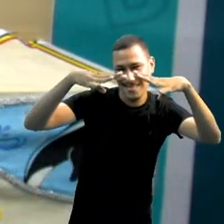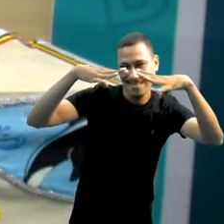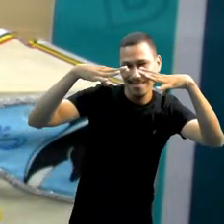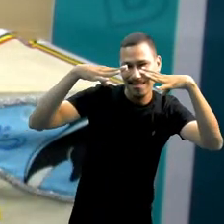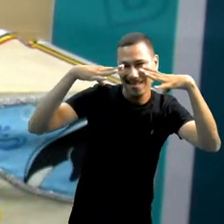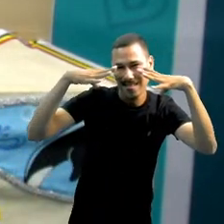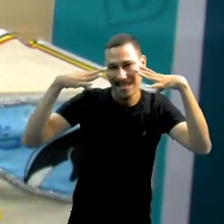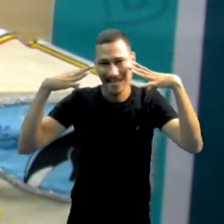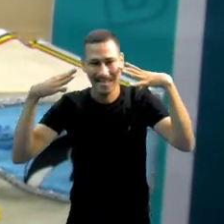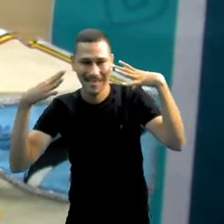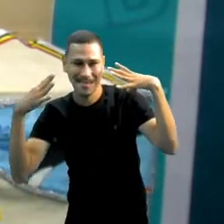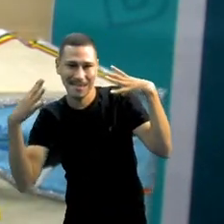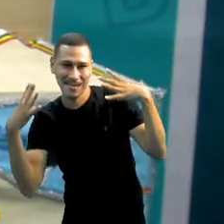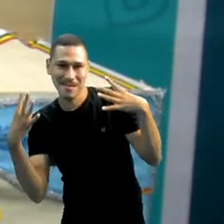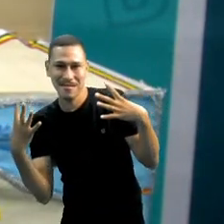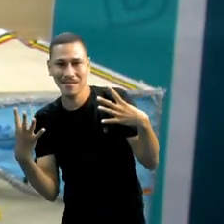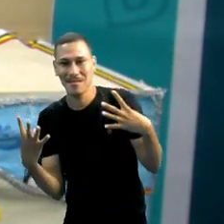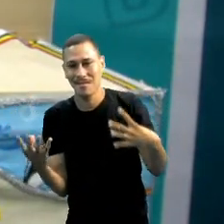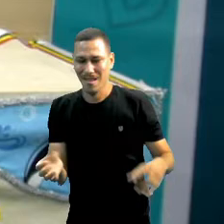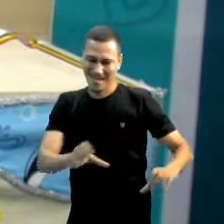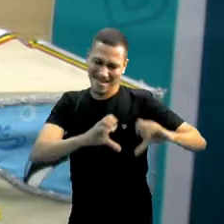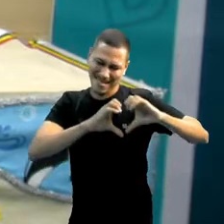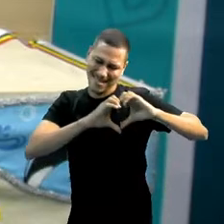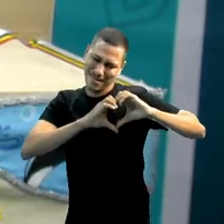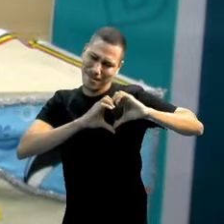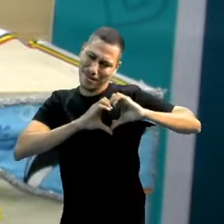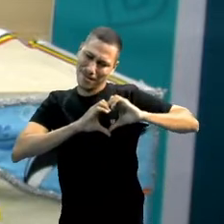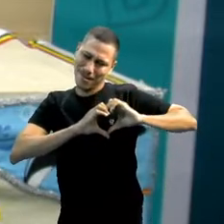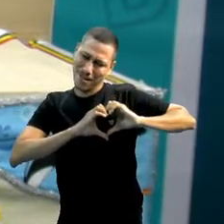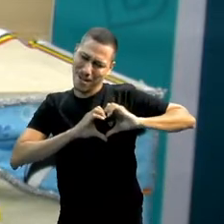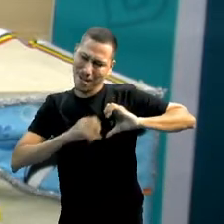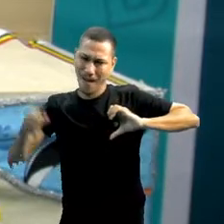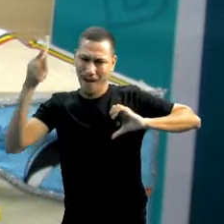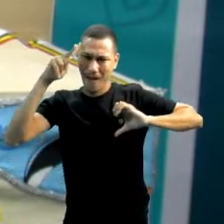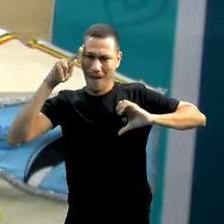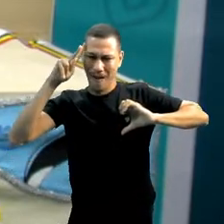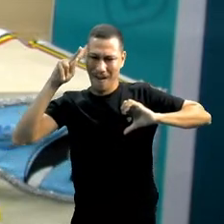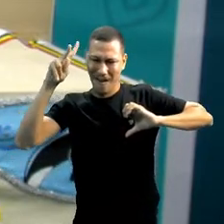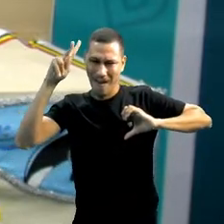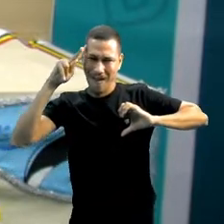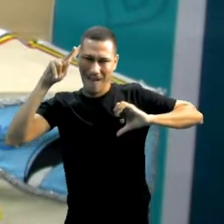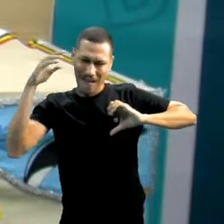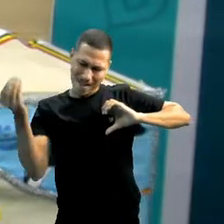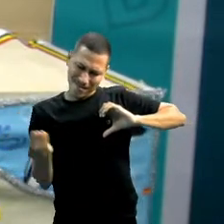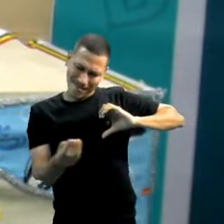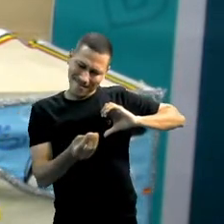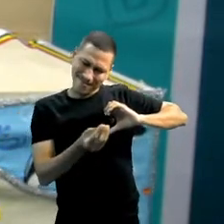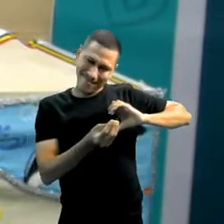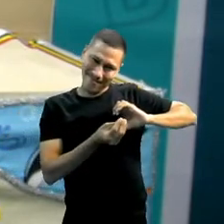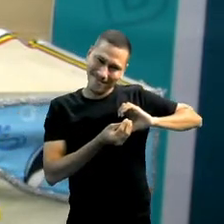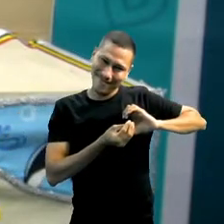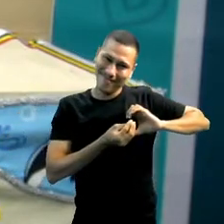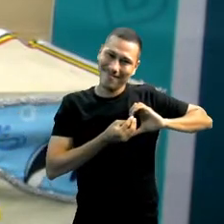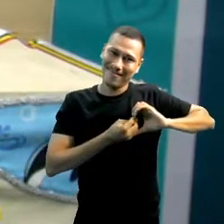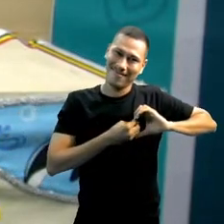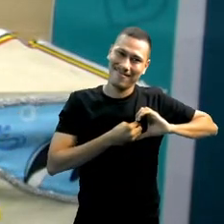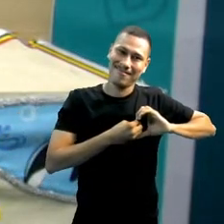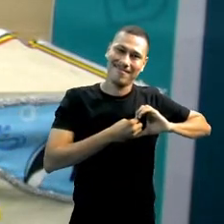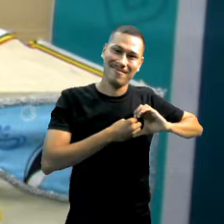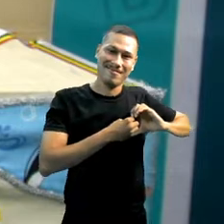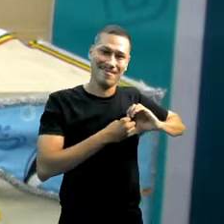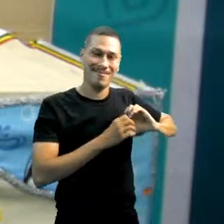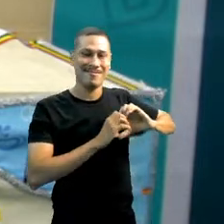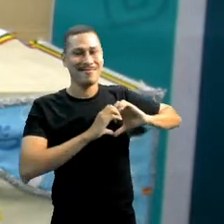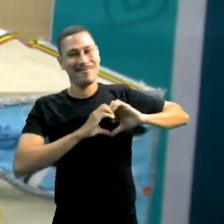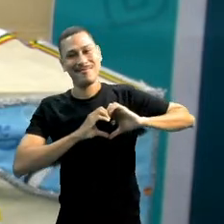Jamais ela vai sair do seu coração. E jamais ela vai sair do seu